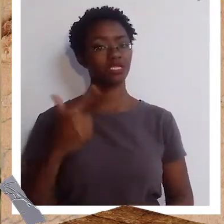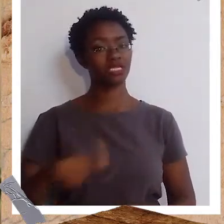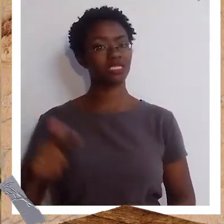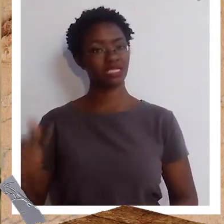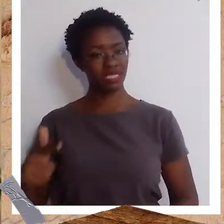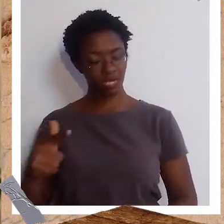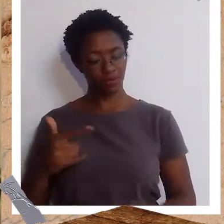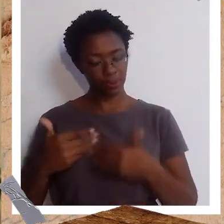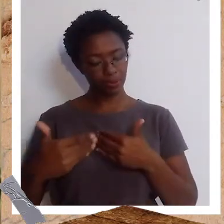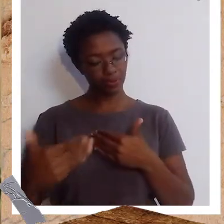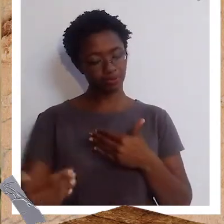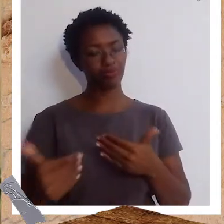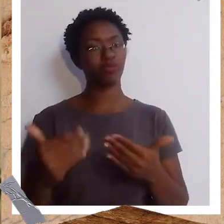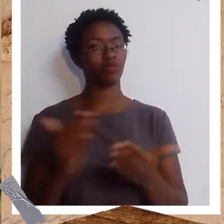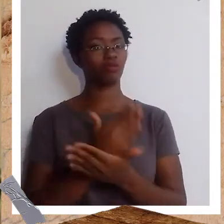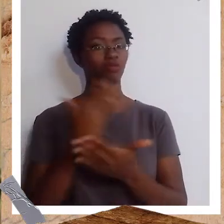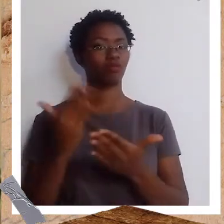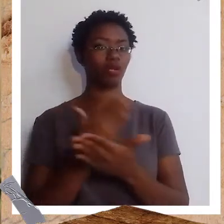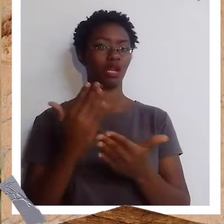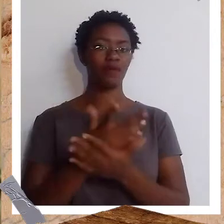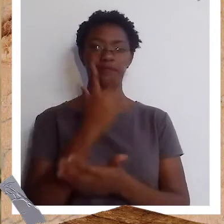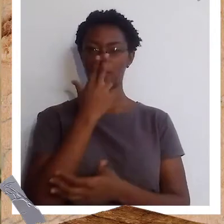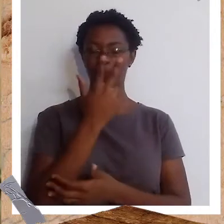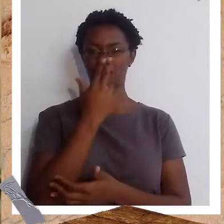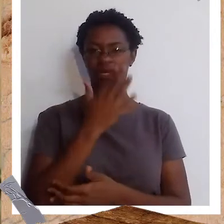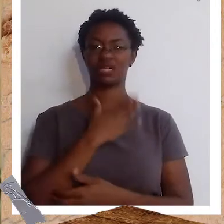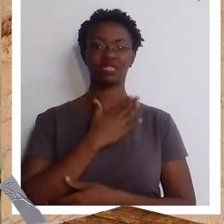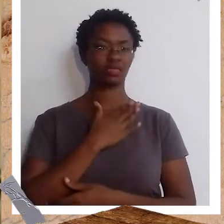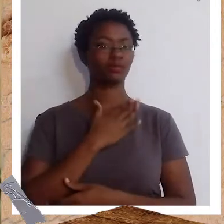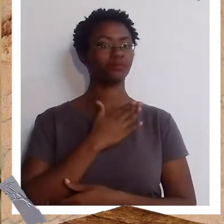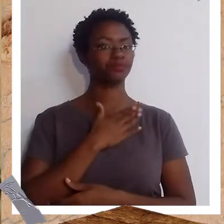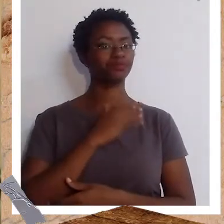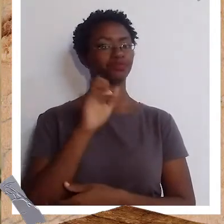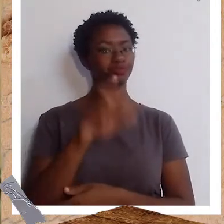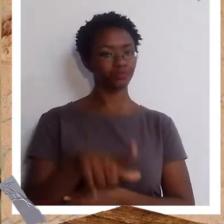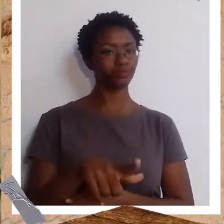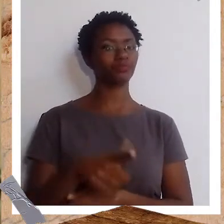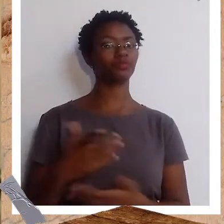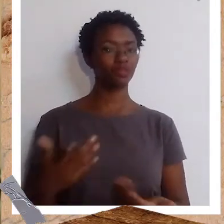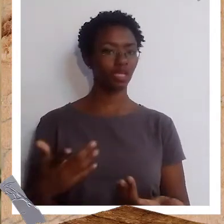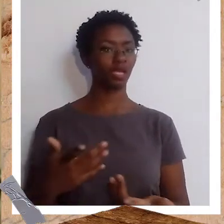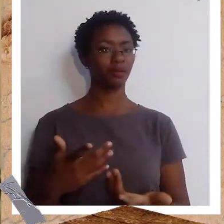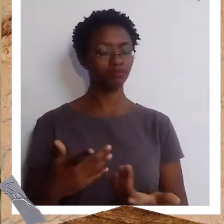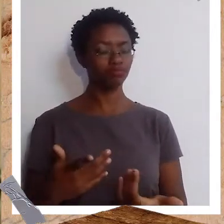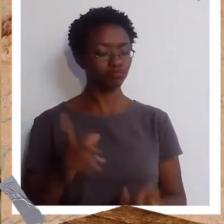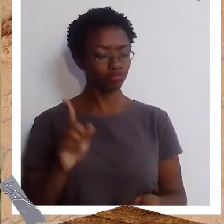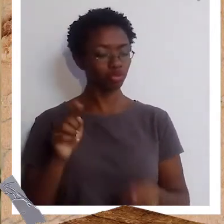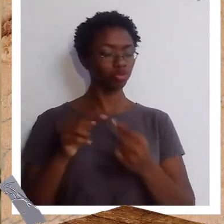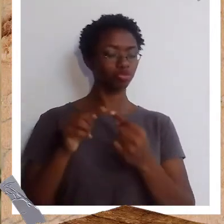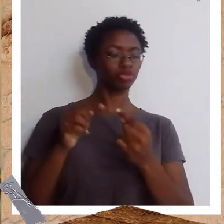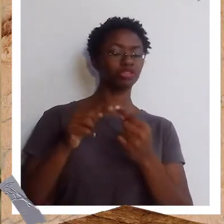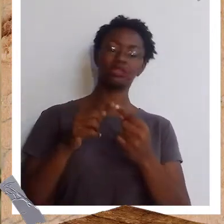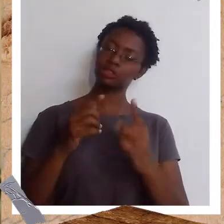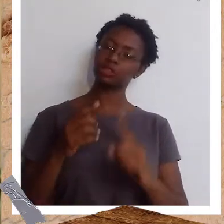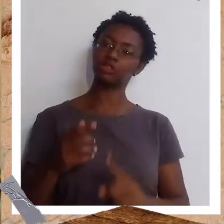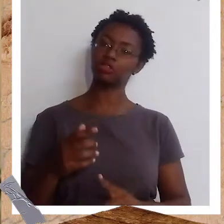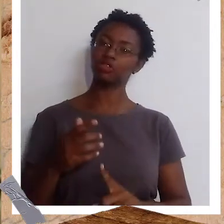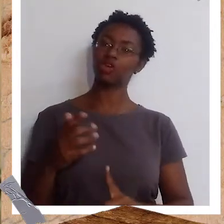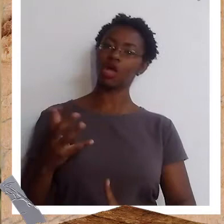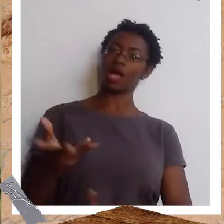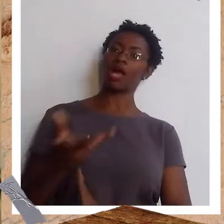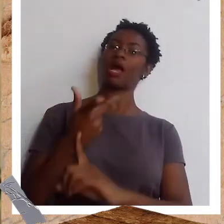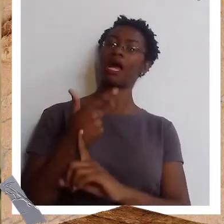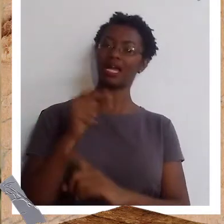livro, enfim, me parece, é um artifício estético de Carolina. Ora, ao retirar